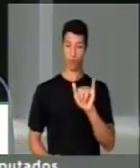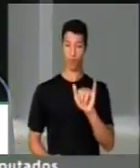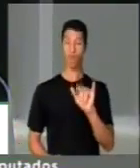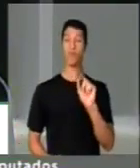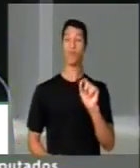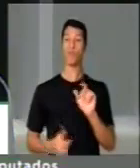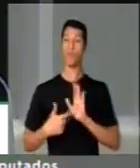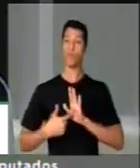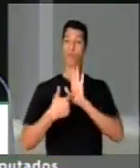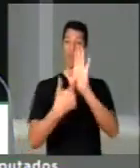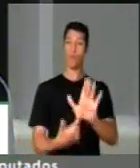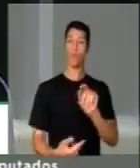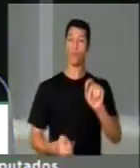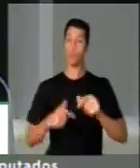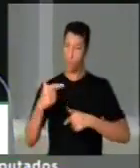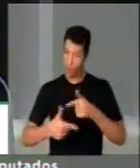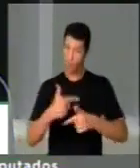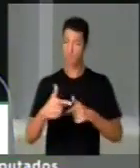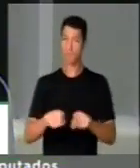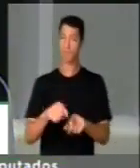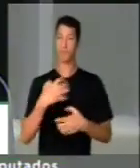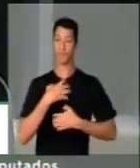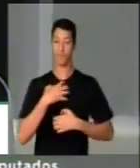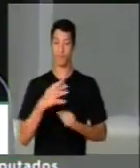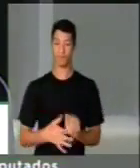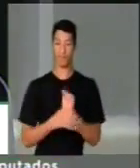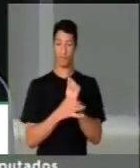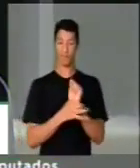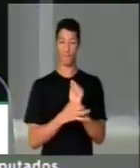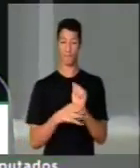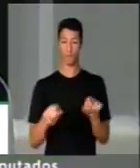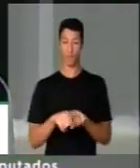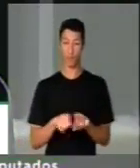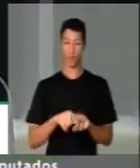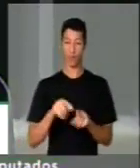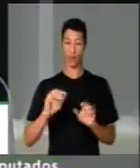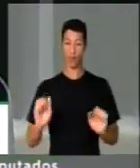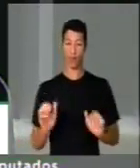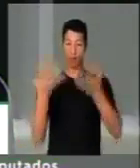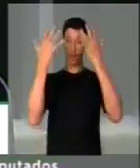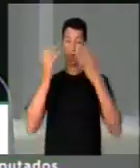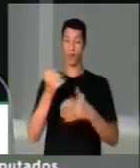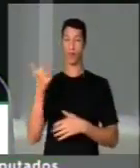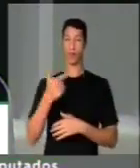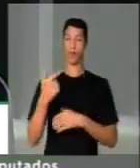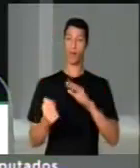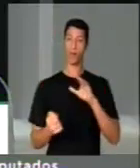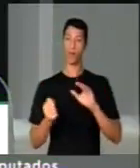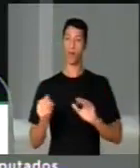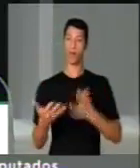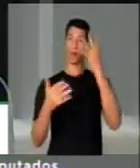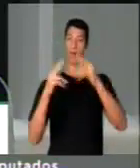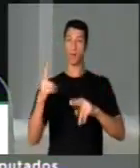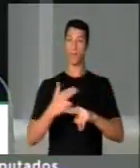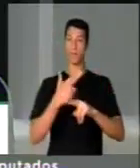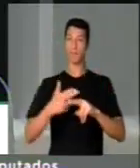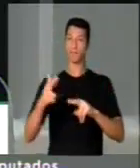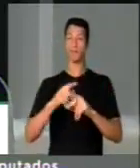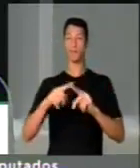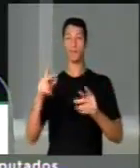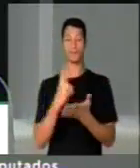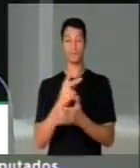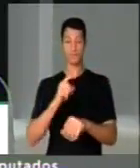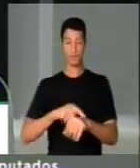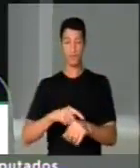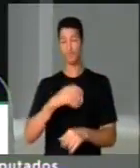que indicou, que atuou no sentido de garantir aquele evento, o segundo Festival do Chocolate. Mas, ao